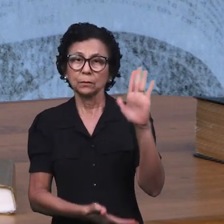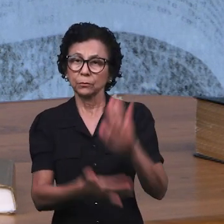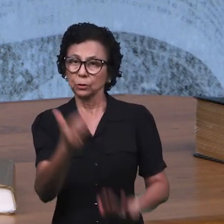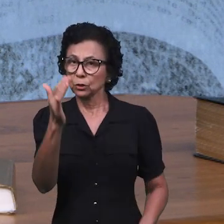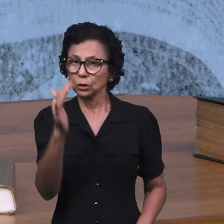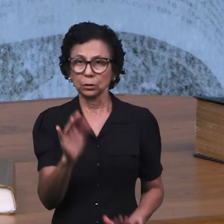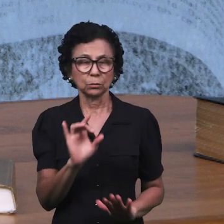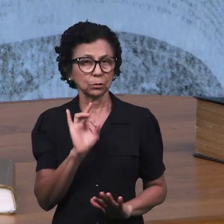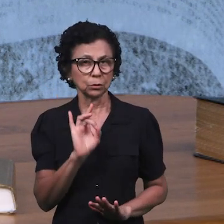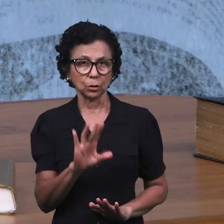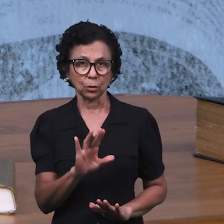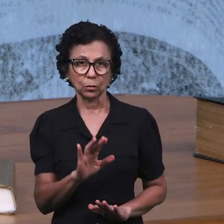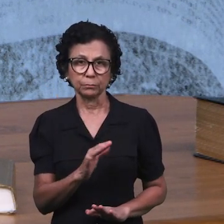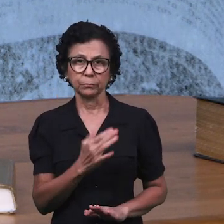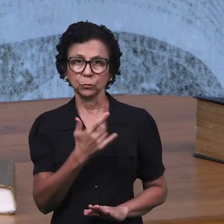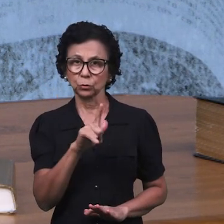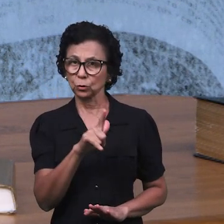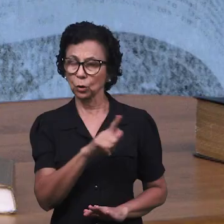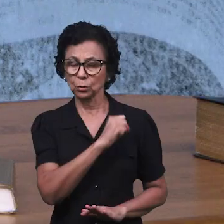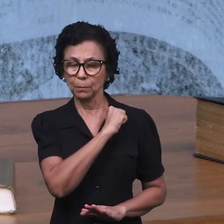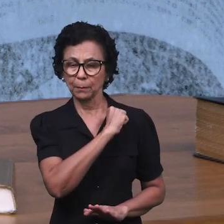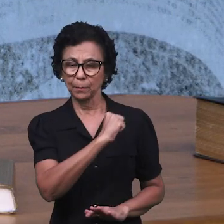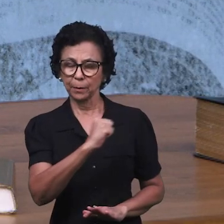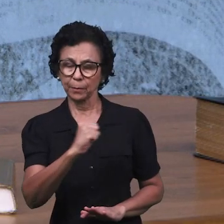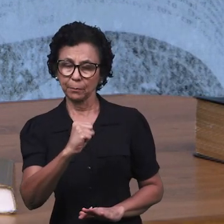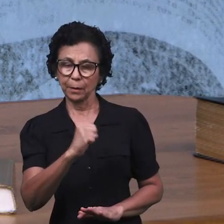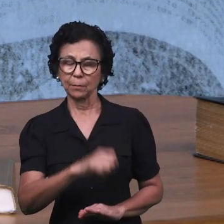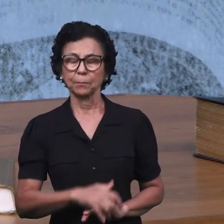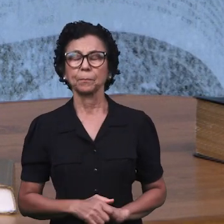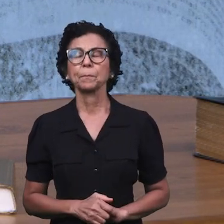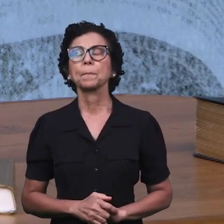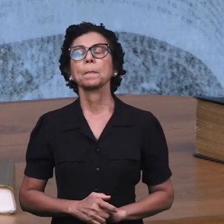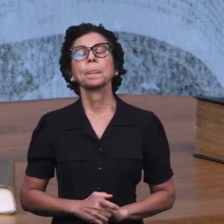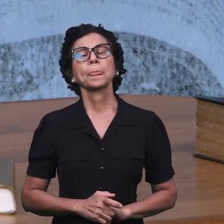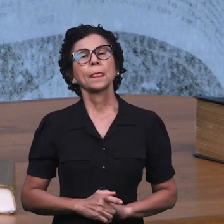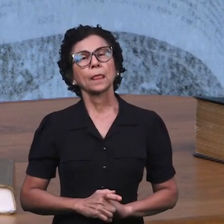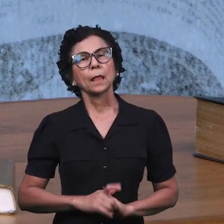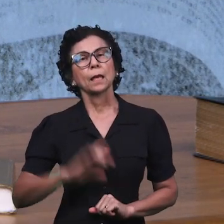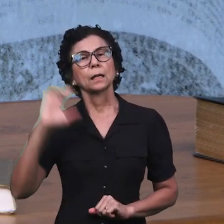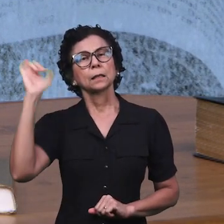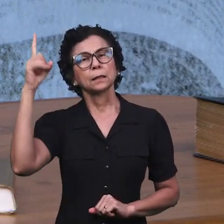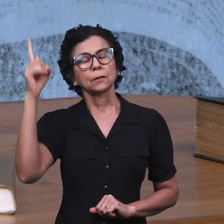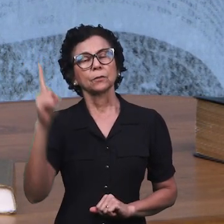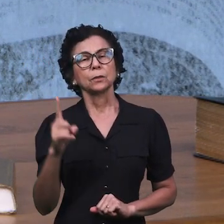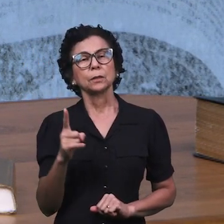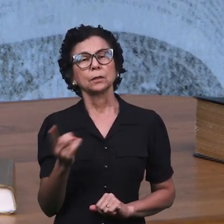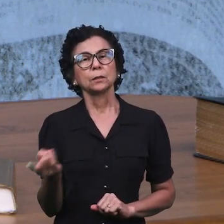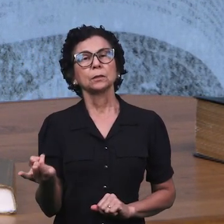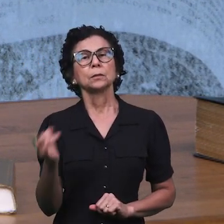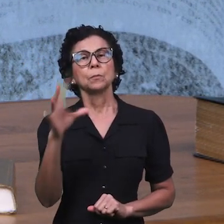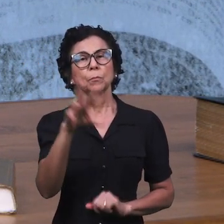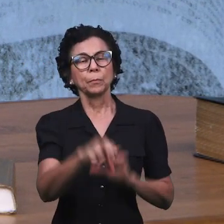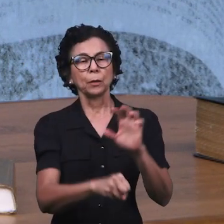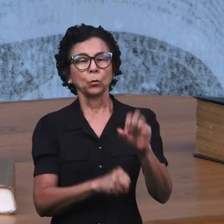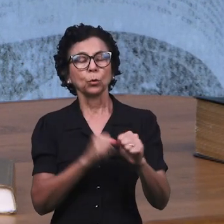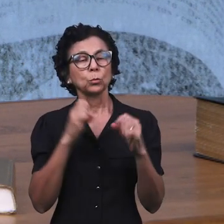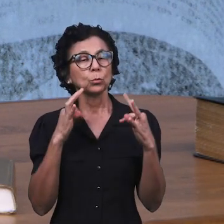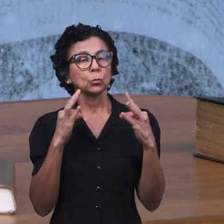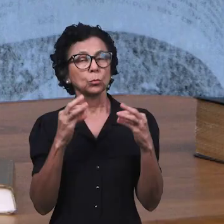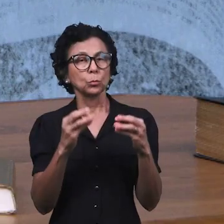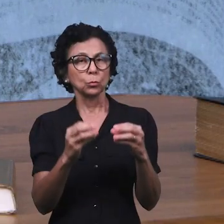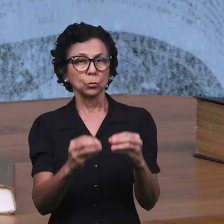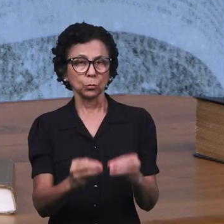Assim livrou Davi tudo quanto tomaram os amalequitas, também as suas 2